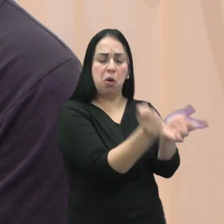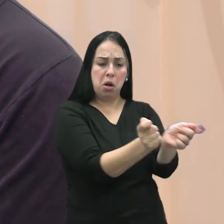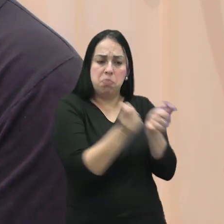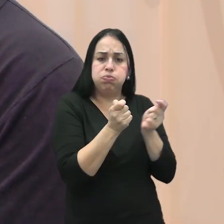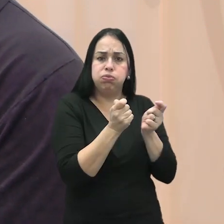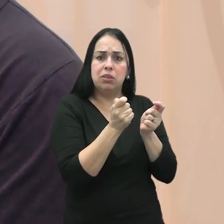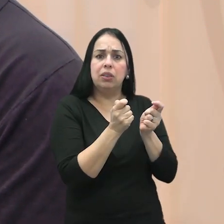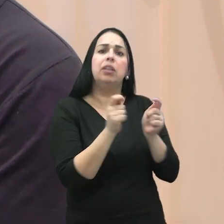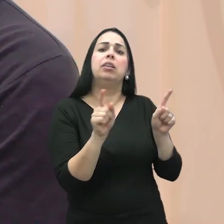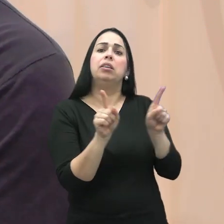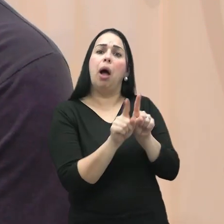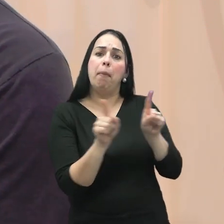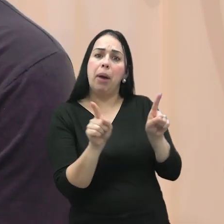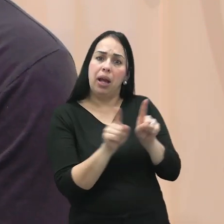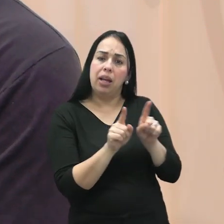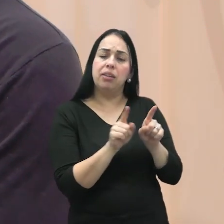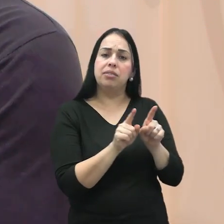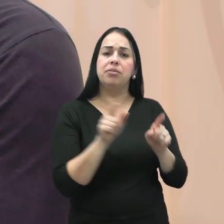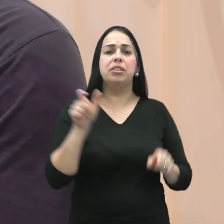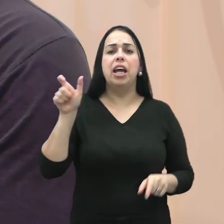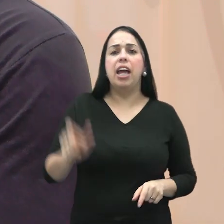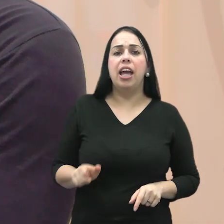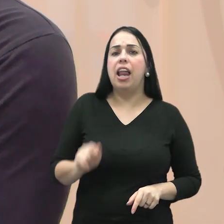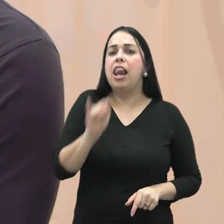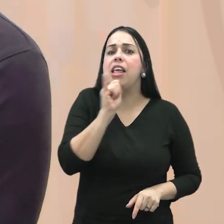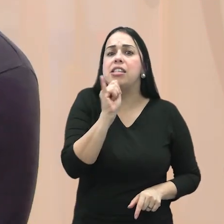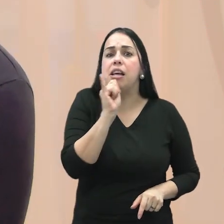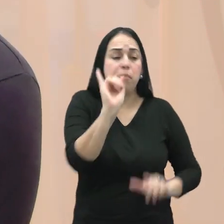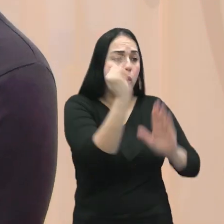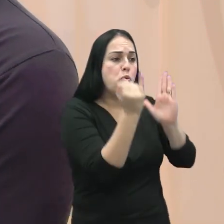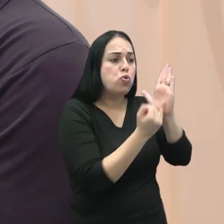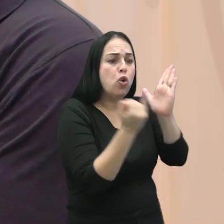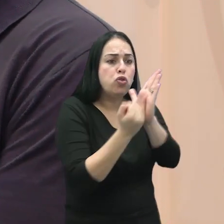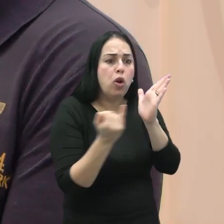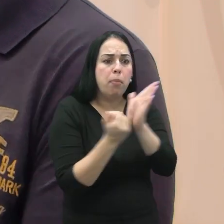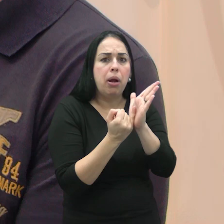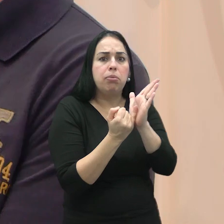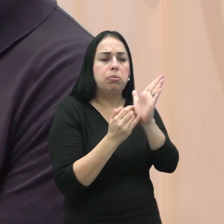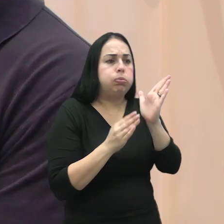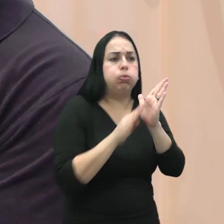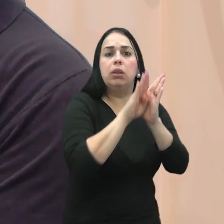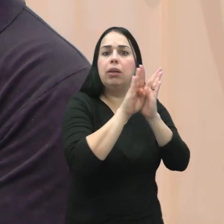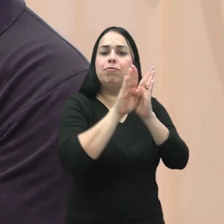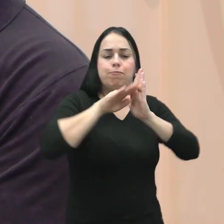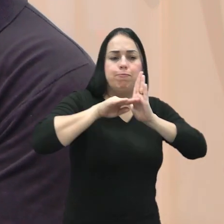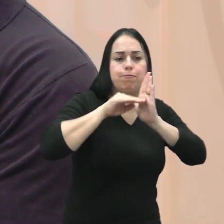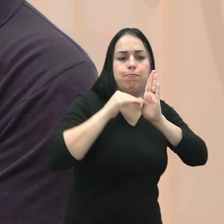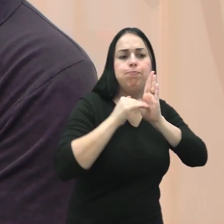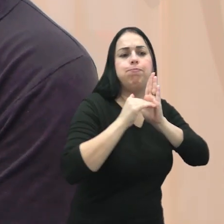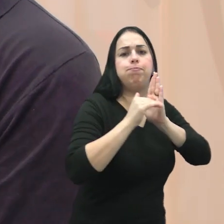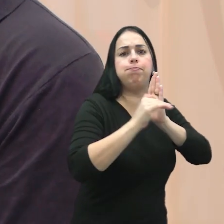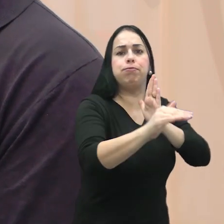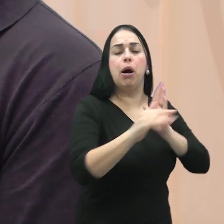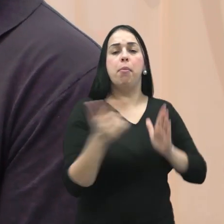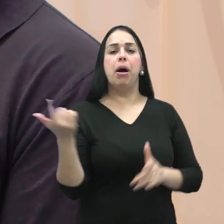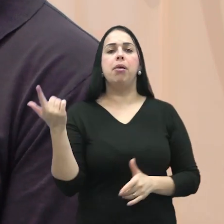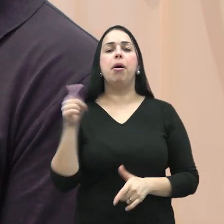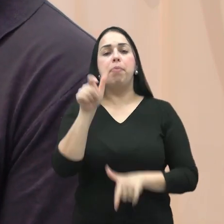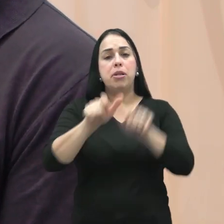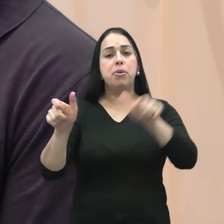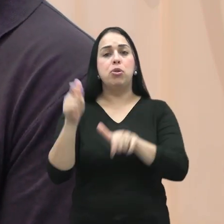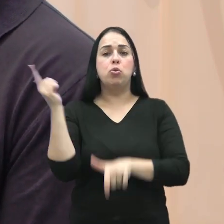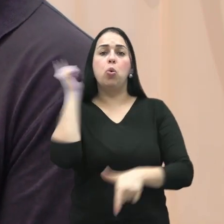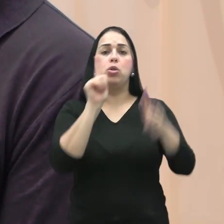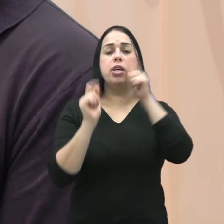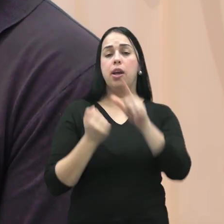inflação, e, de alguma maneira, ele, por exemplo, congela os preços, justamente para garantir que as pessoas tenham acesso a